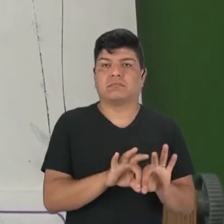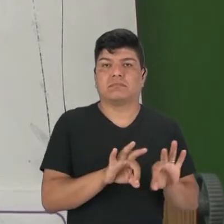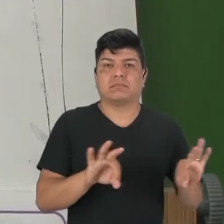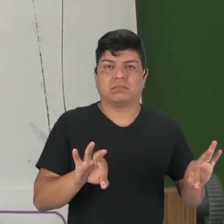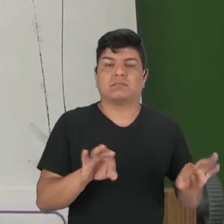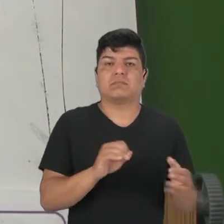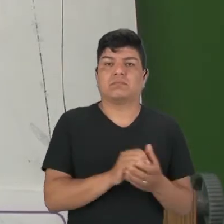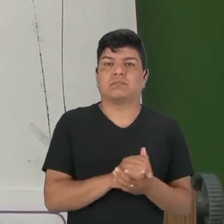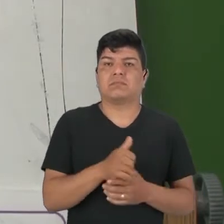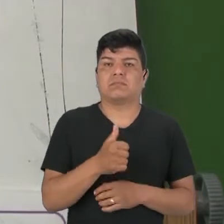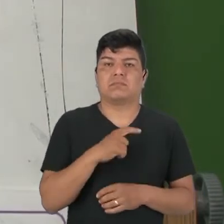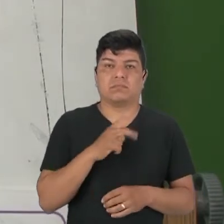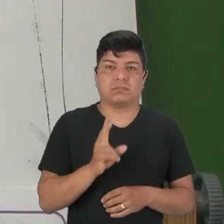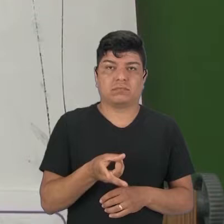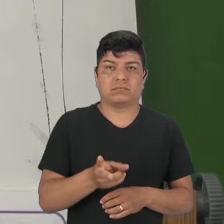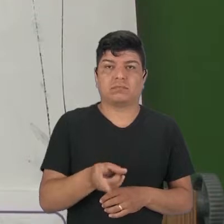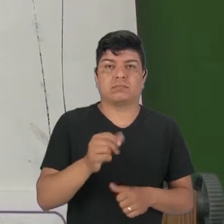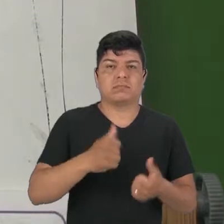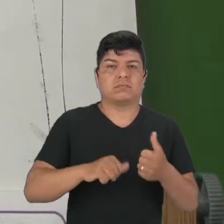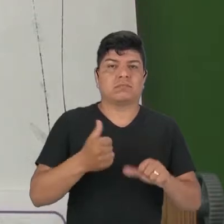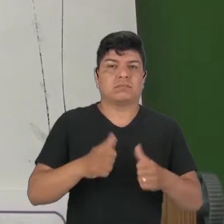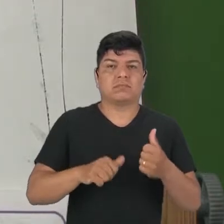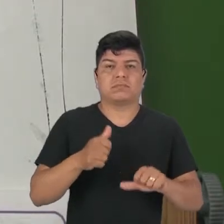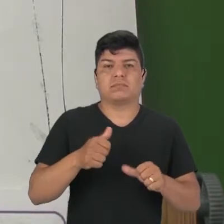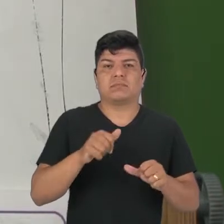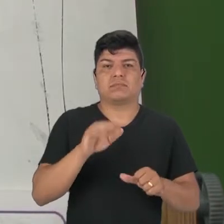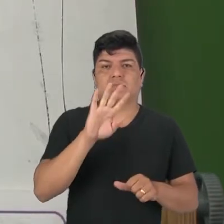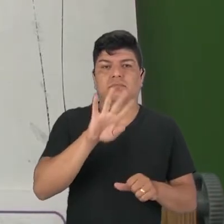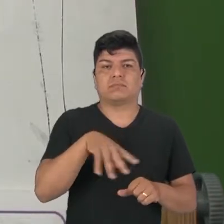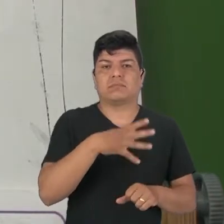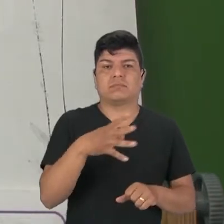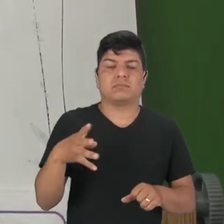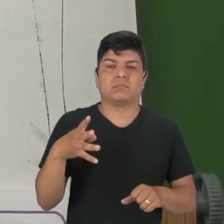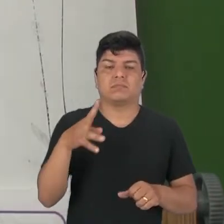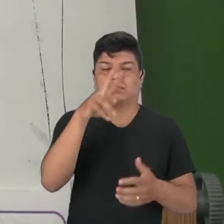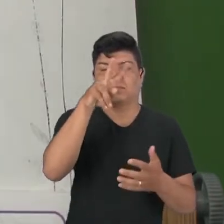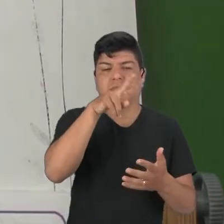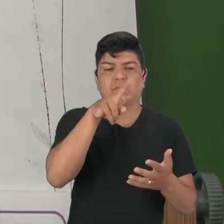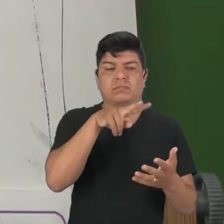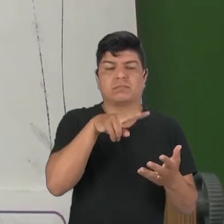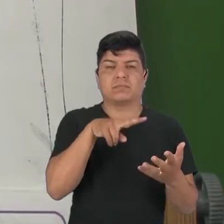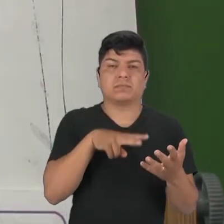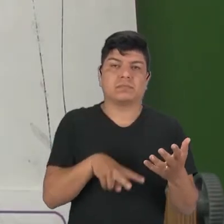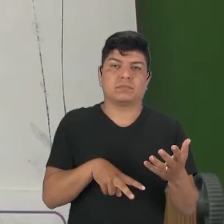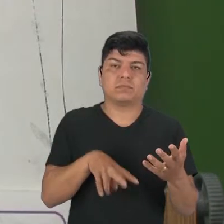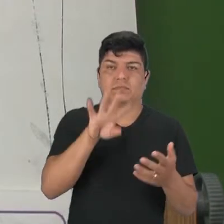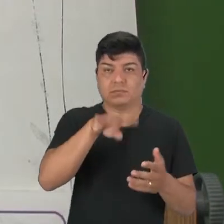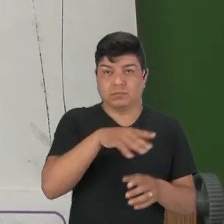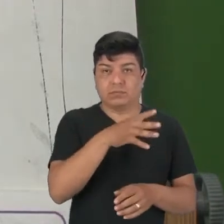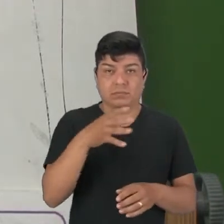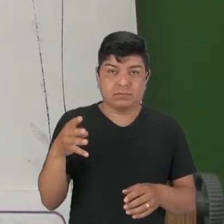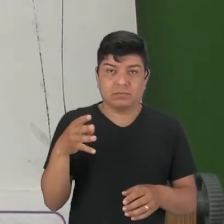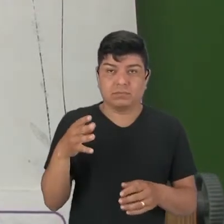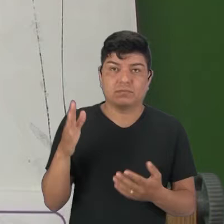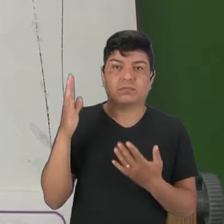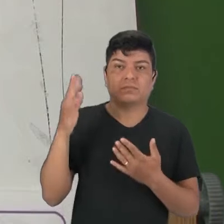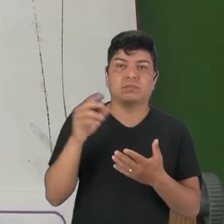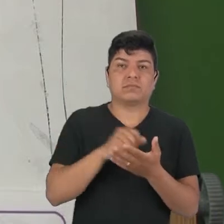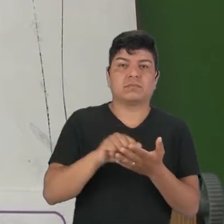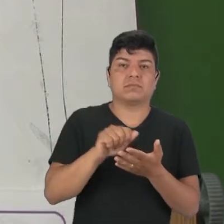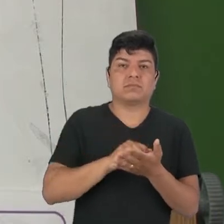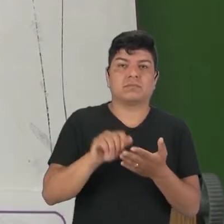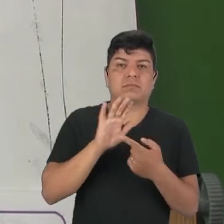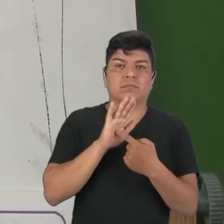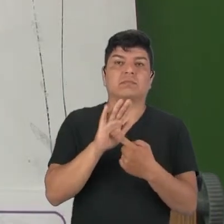salsicha. E assim por diante, eu vou analisando esse gráfico. E assim eu faço a leitura de um gráfico, conforme as orientações